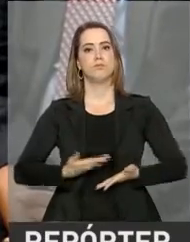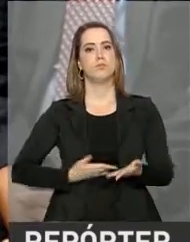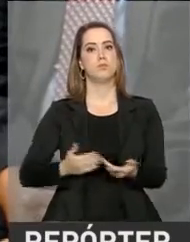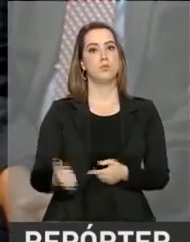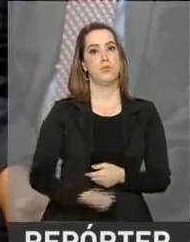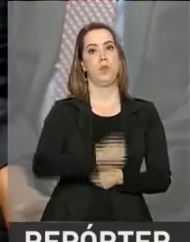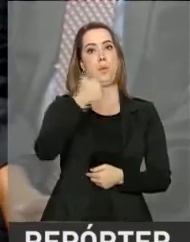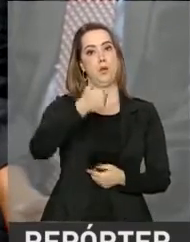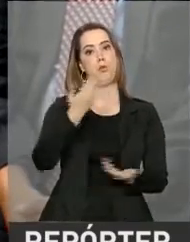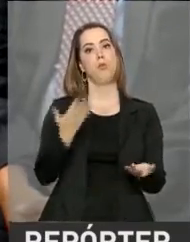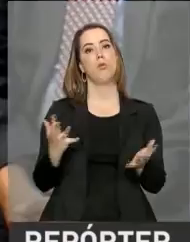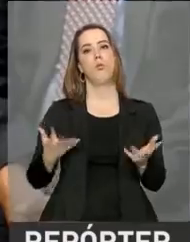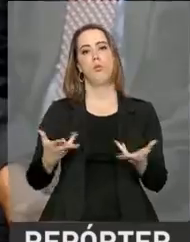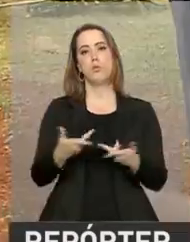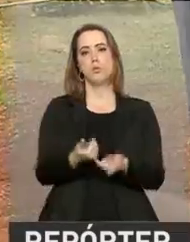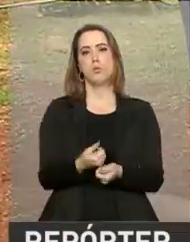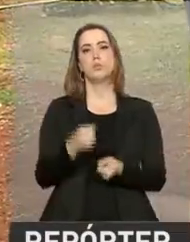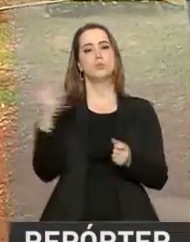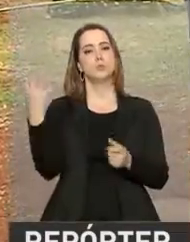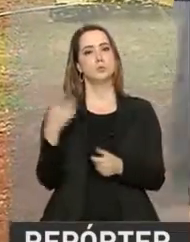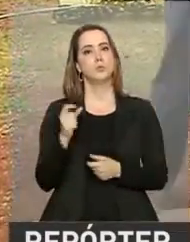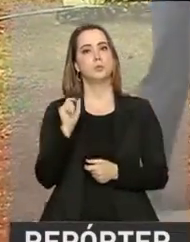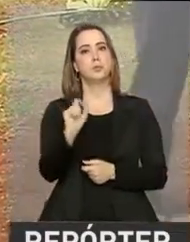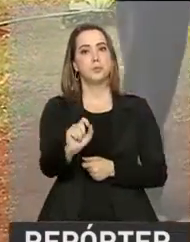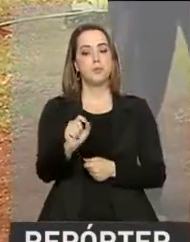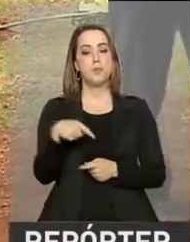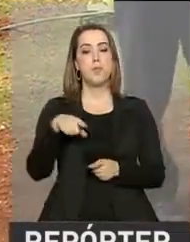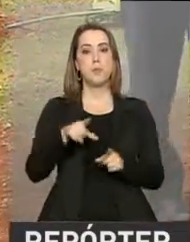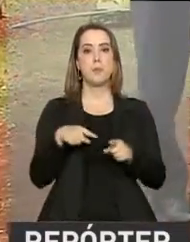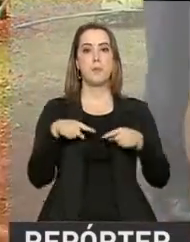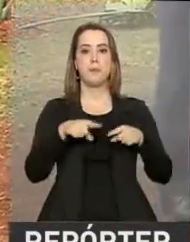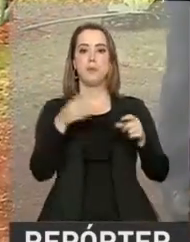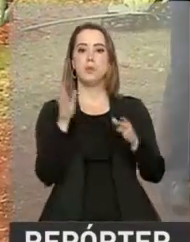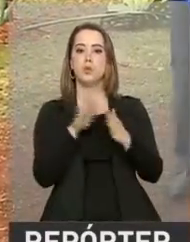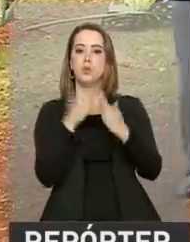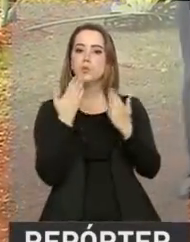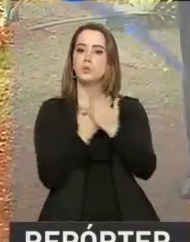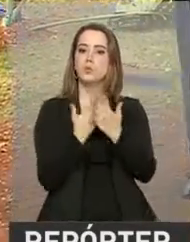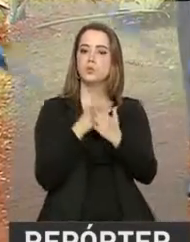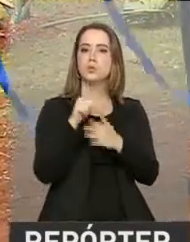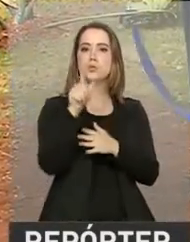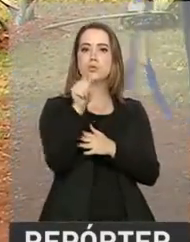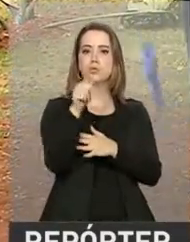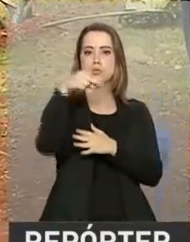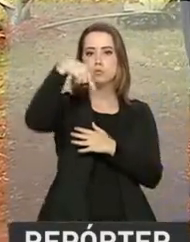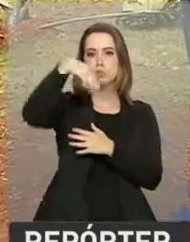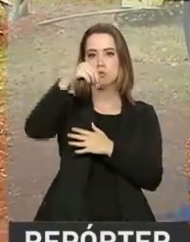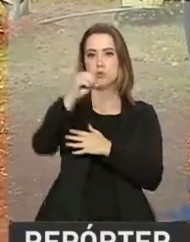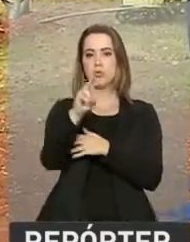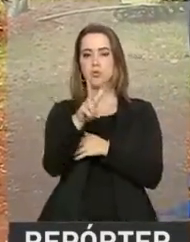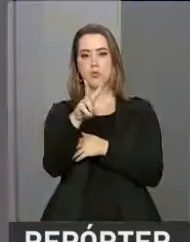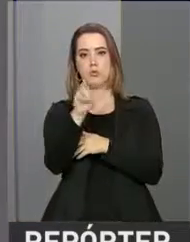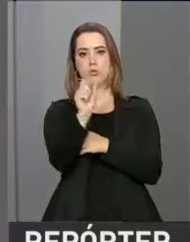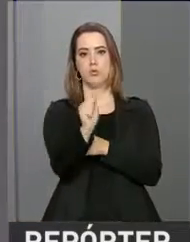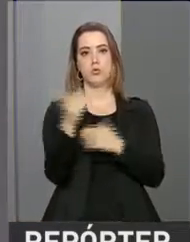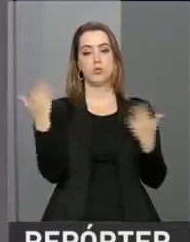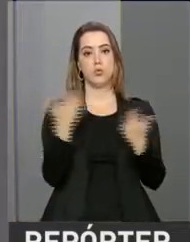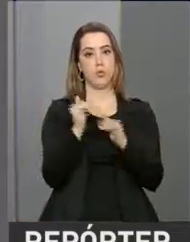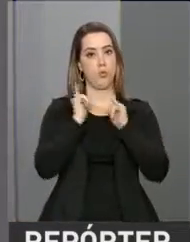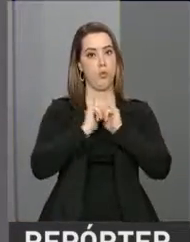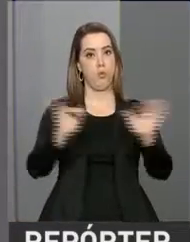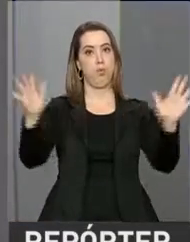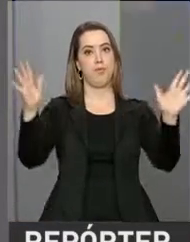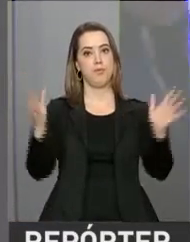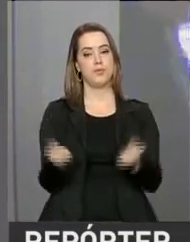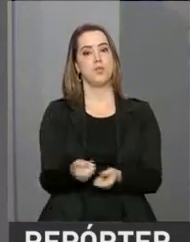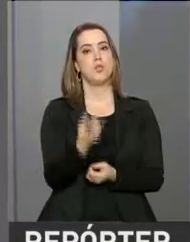mais eficientes para os cidadãos. O Laboratório de Inovação em Governo, o Genova, lançado hoje, fica na